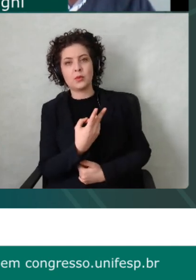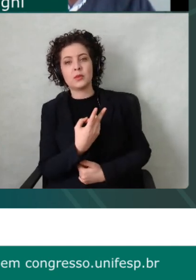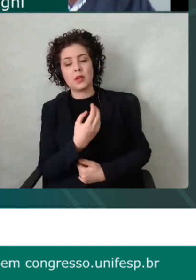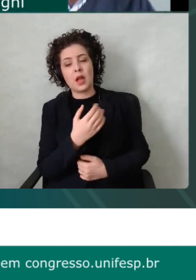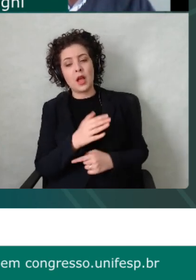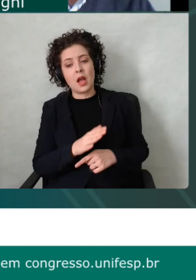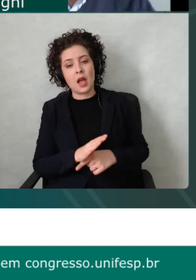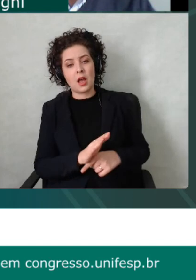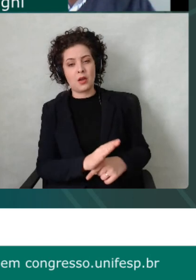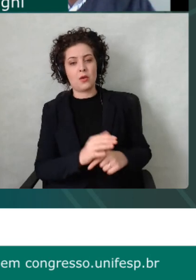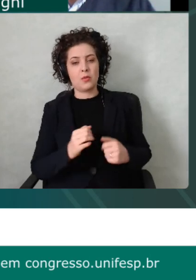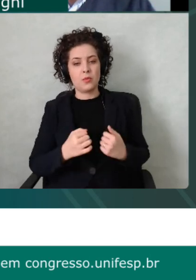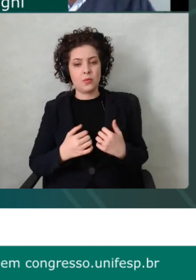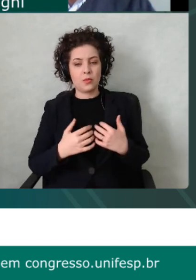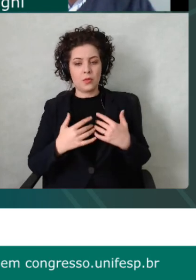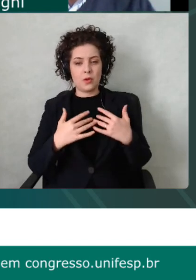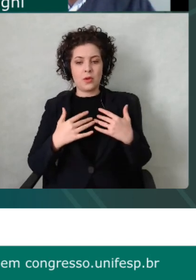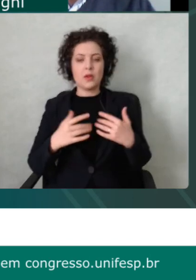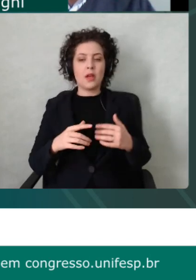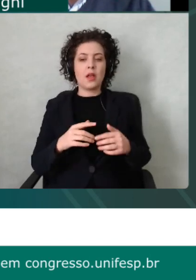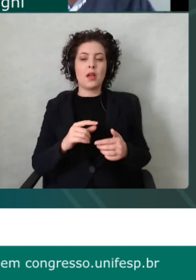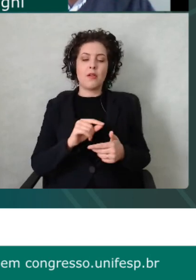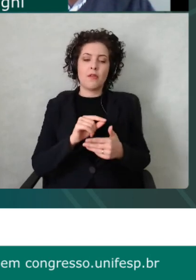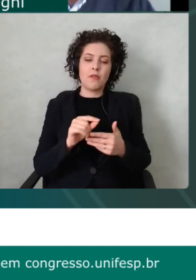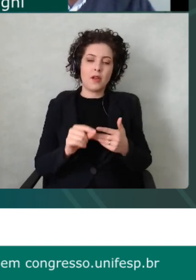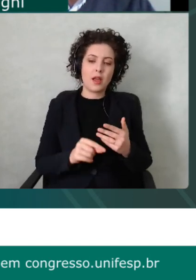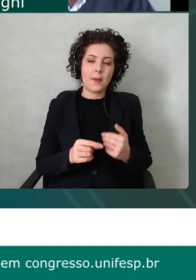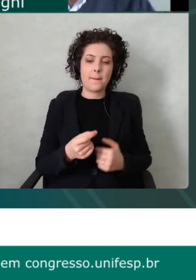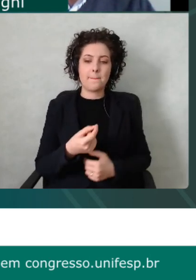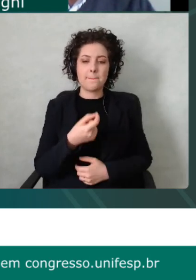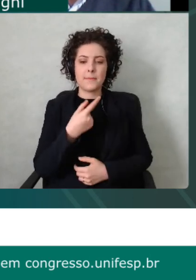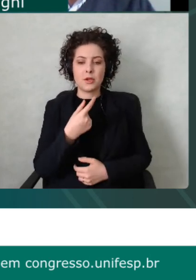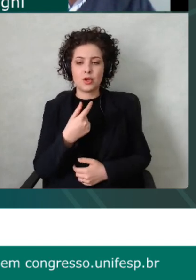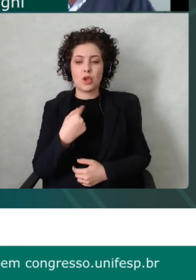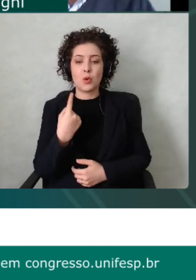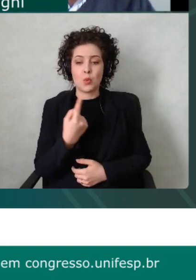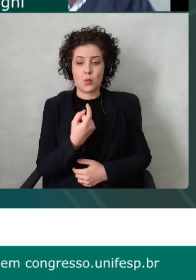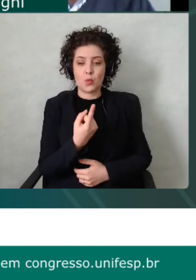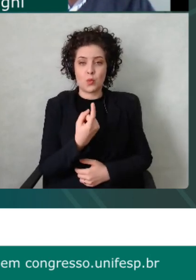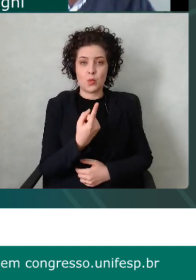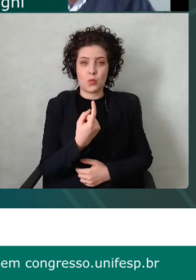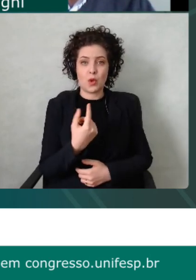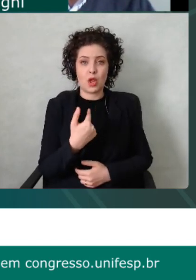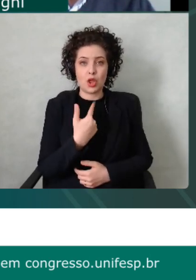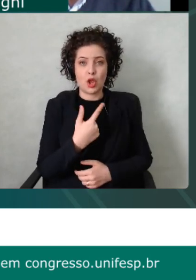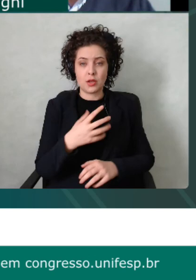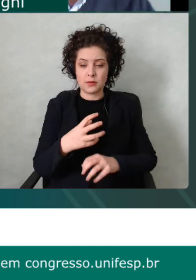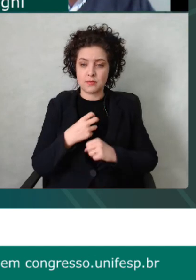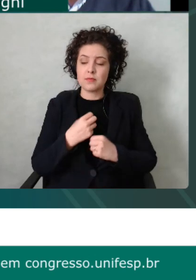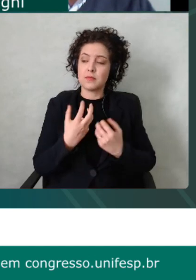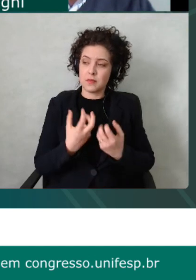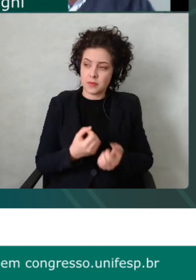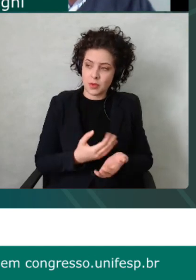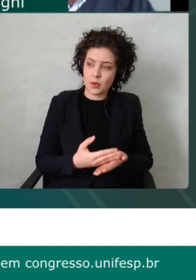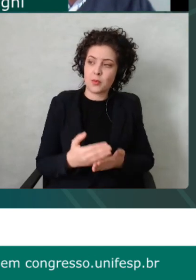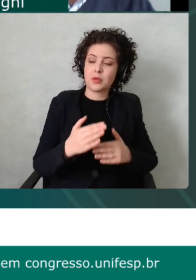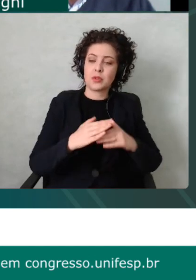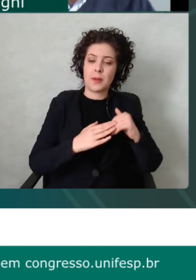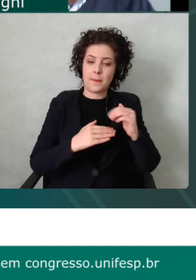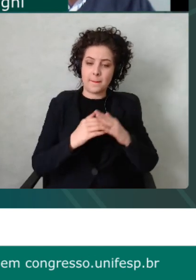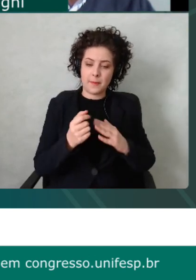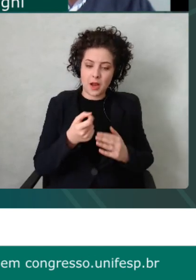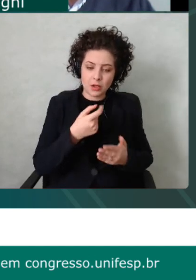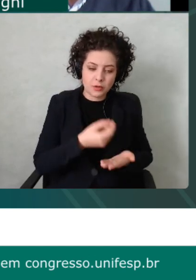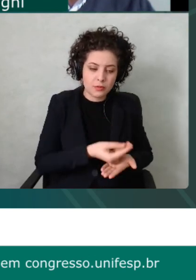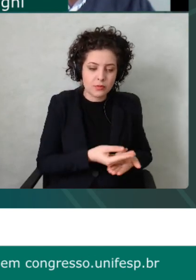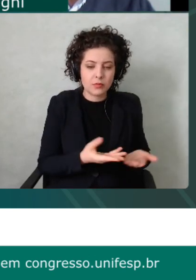de medicações que vem sendo faladas, a única que nós adotamos há pouco tempo na nossa prática, na nossa assistência, é a